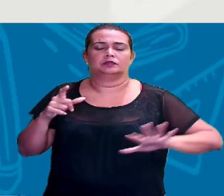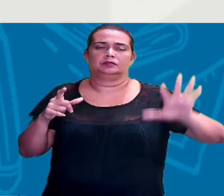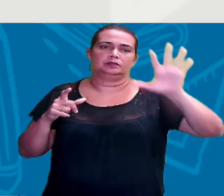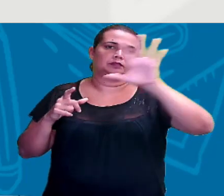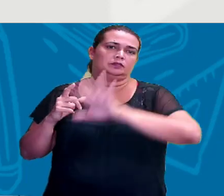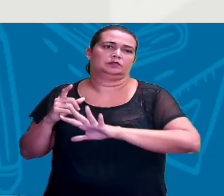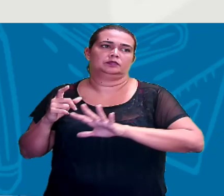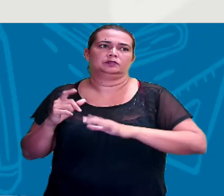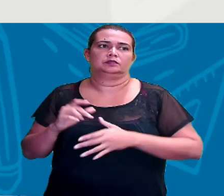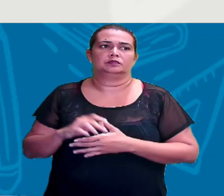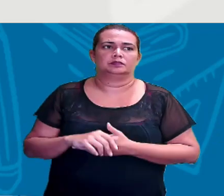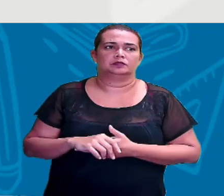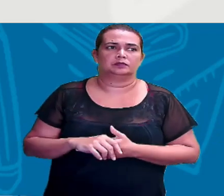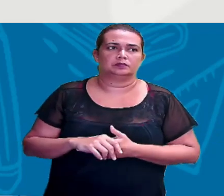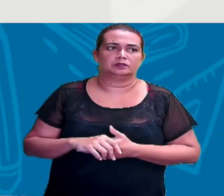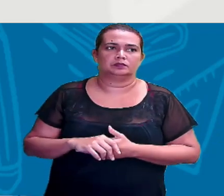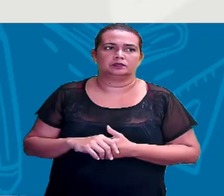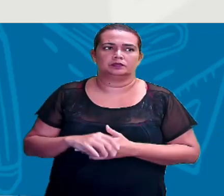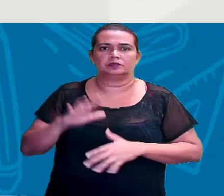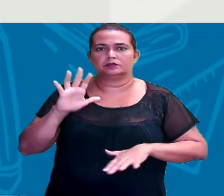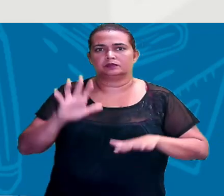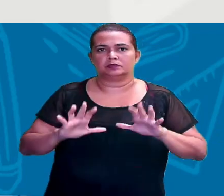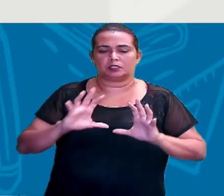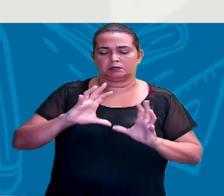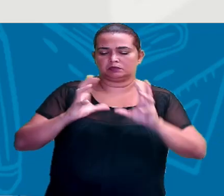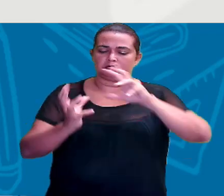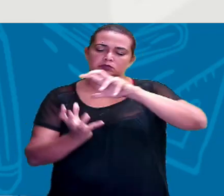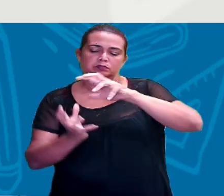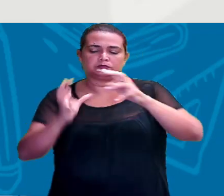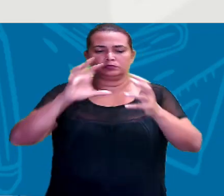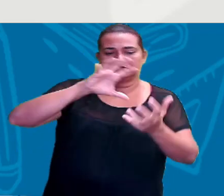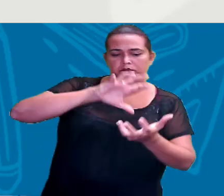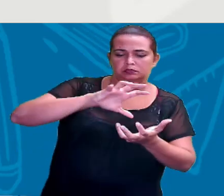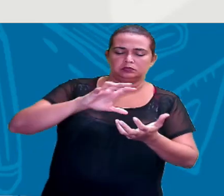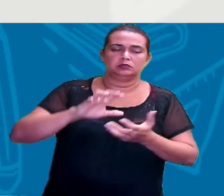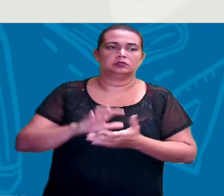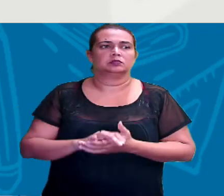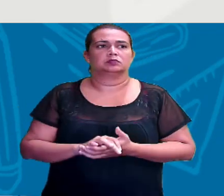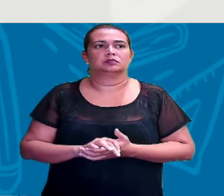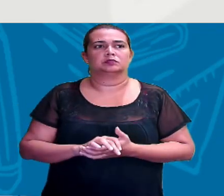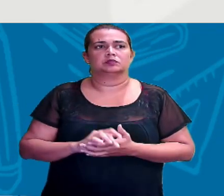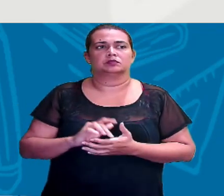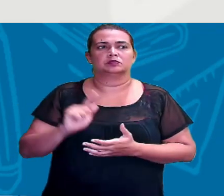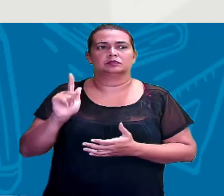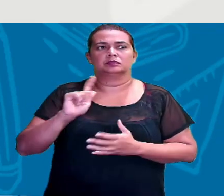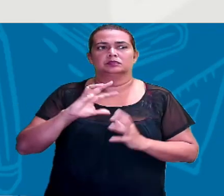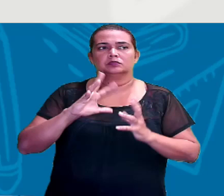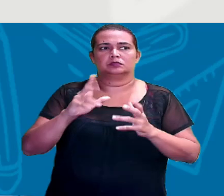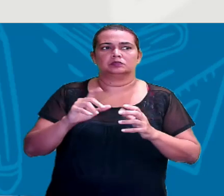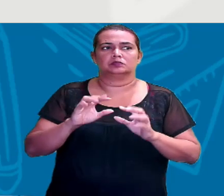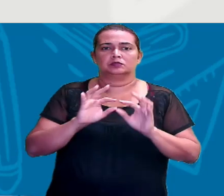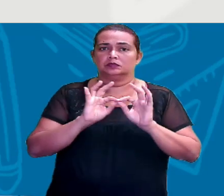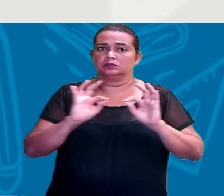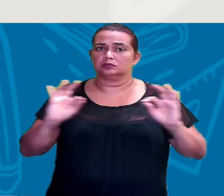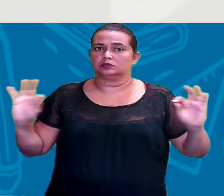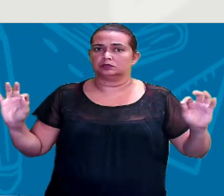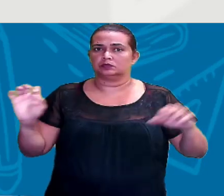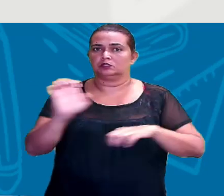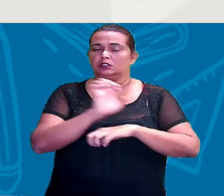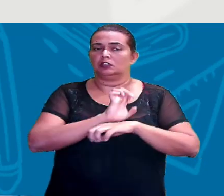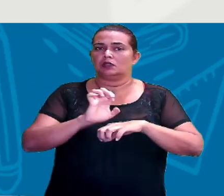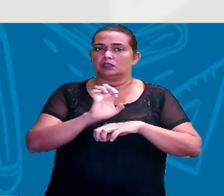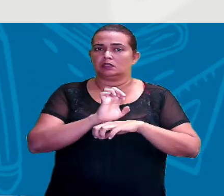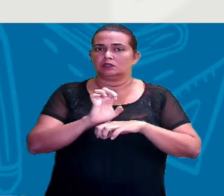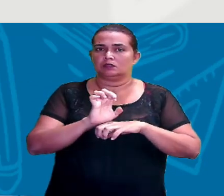baseada na posição geográfica, né? Tomando base ali, a linha do Equador, que divide o mundo em dois hemisférios, o hemisfério